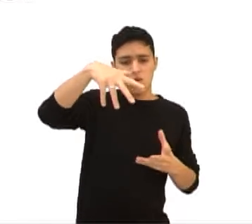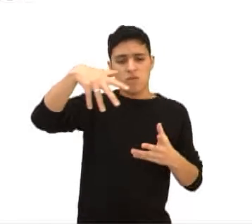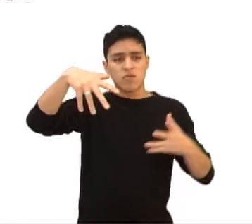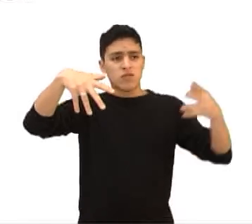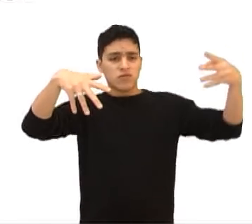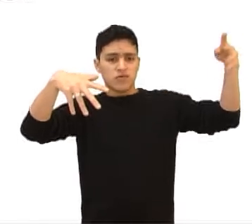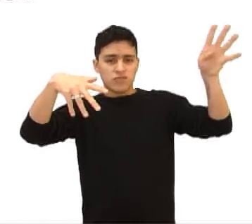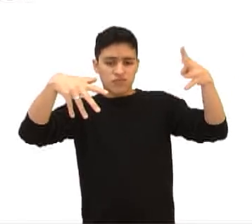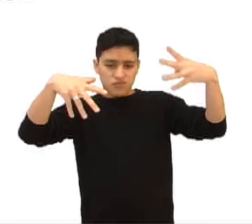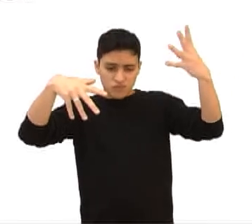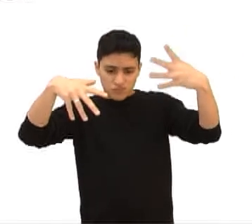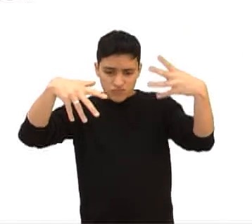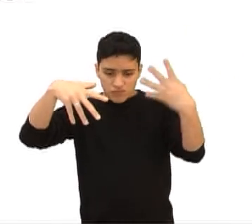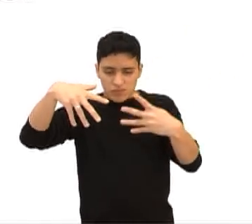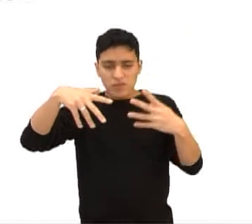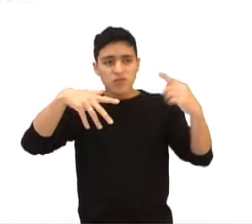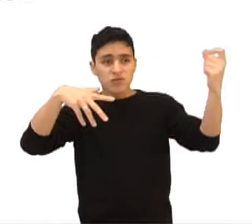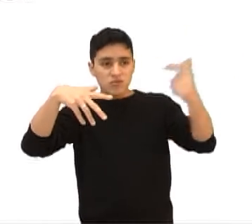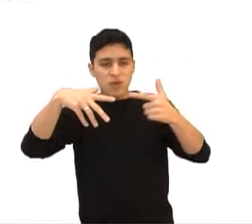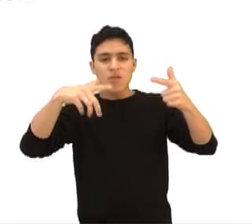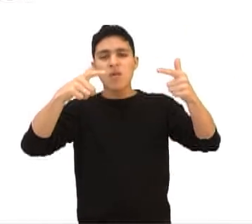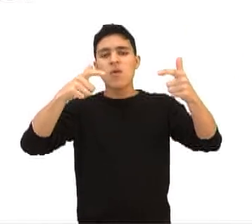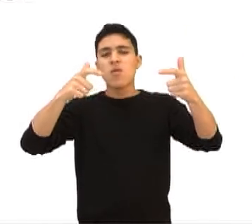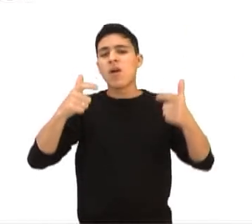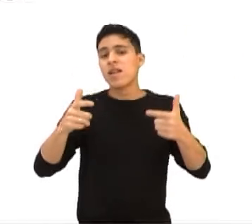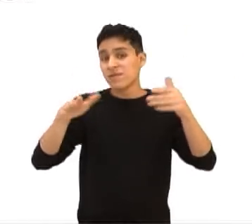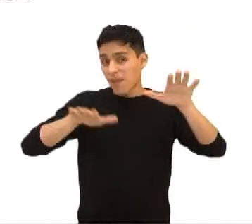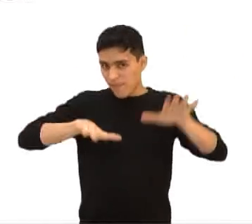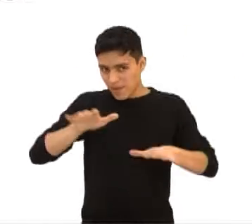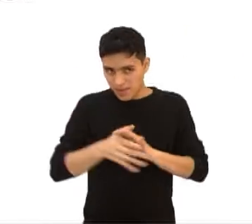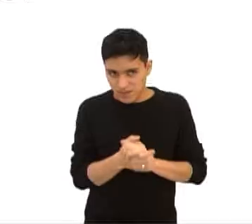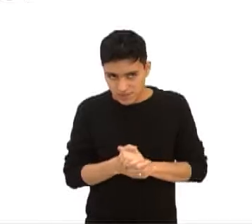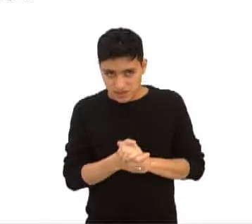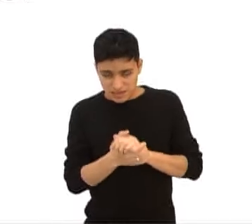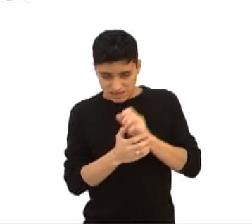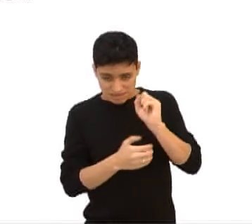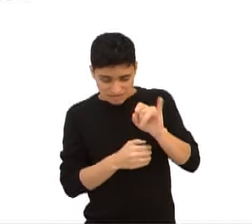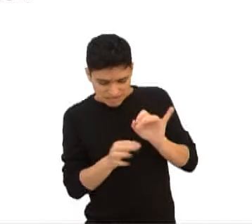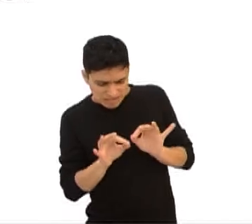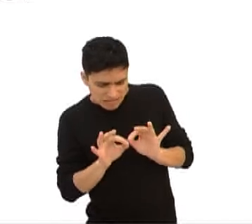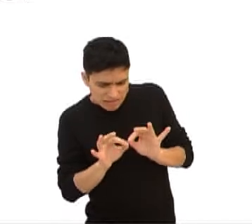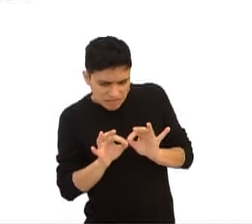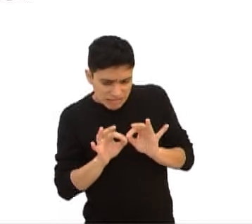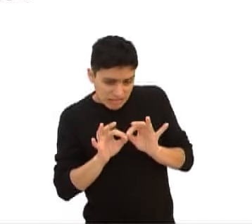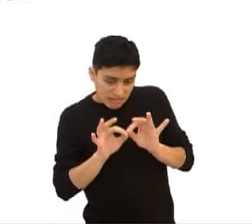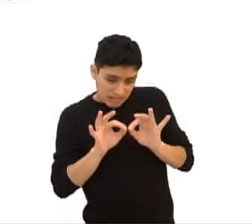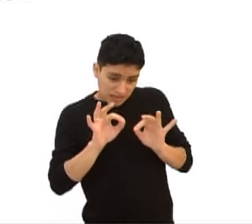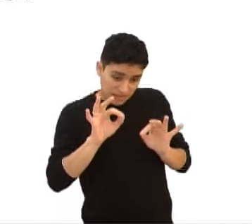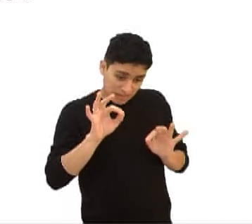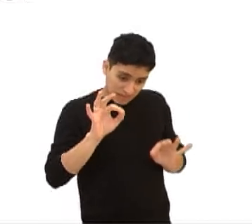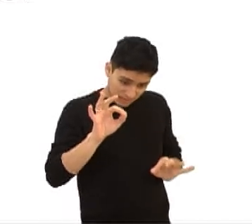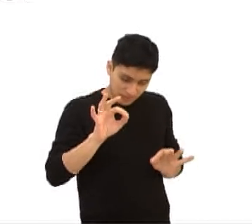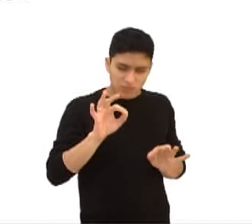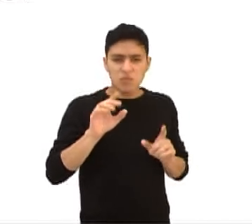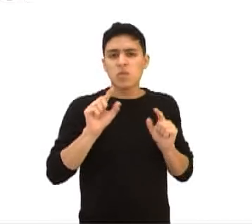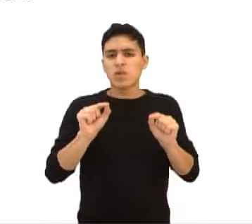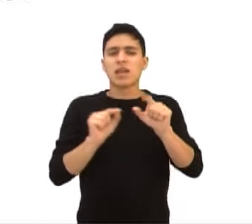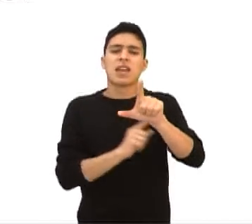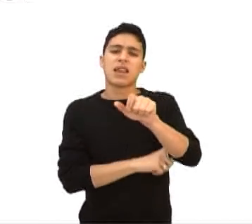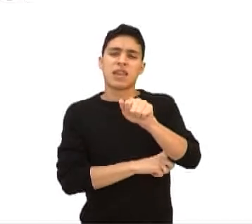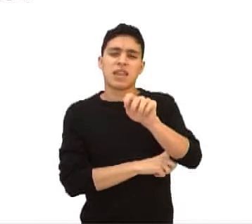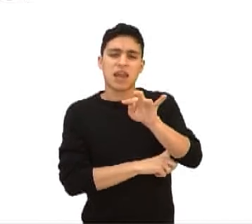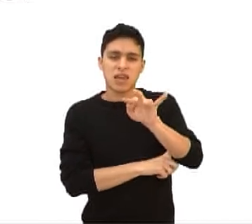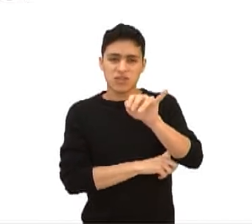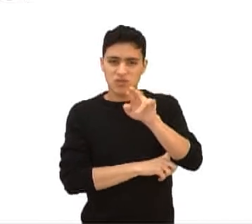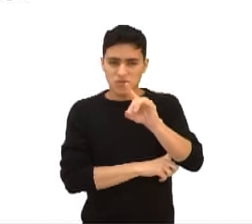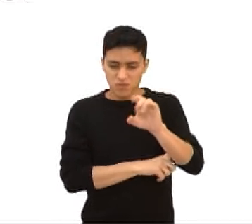a partir da sua localização. Que quanto maior for a latitude, quanto maior for a distância em relação à linha